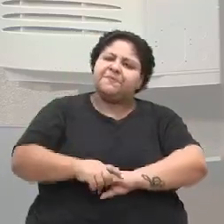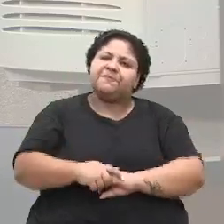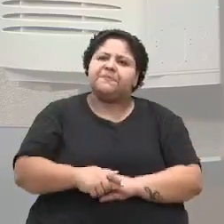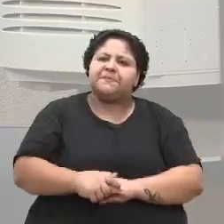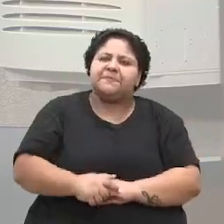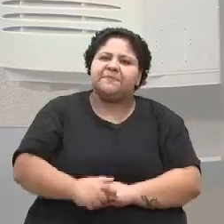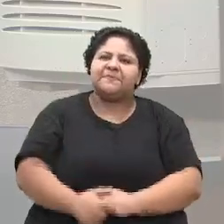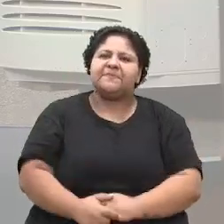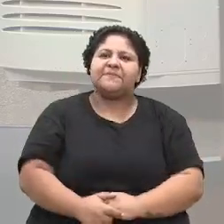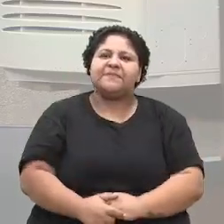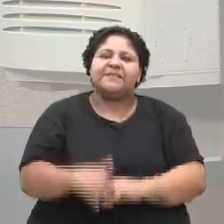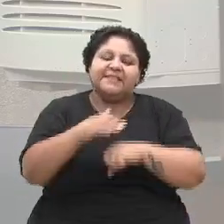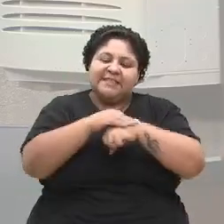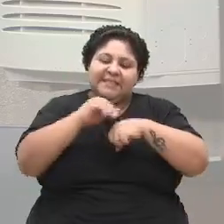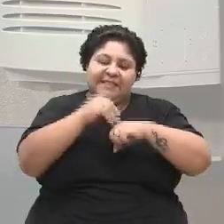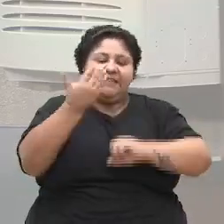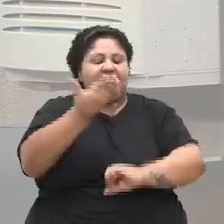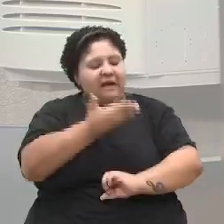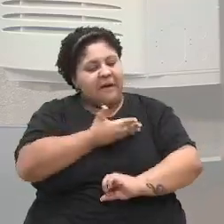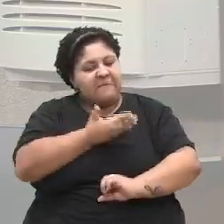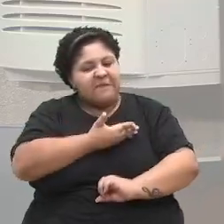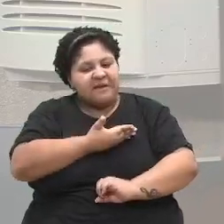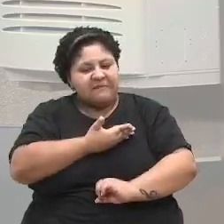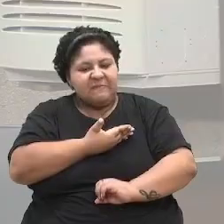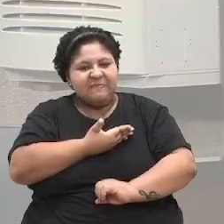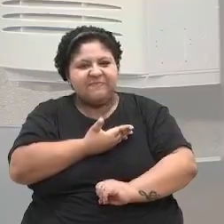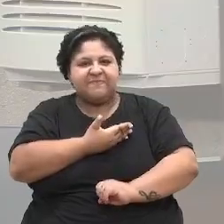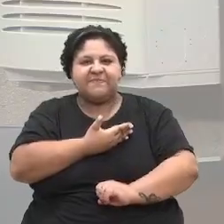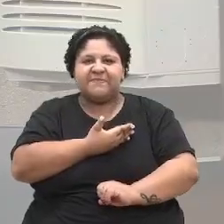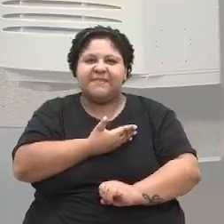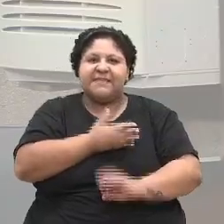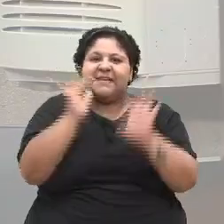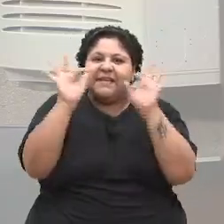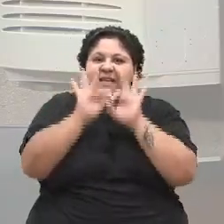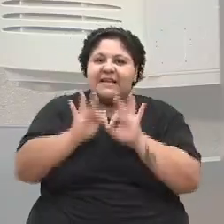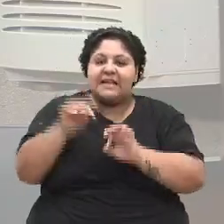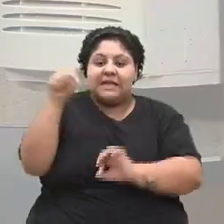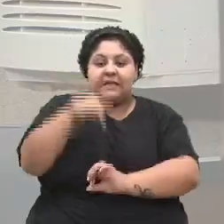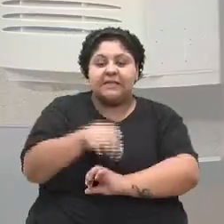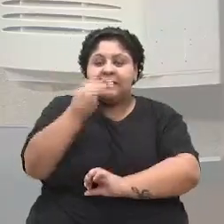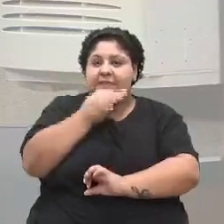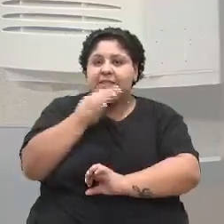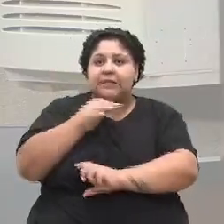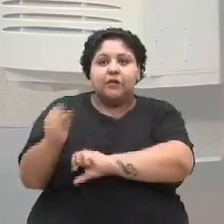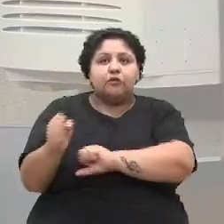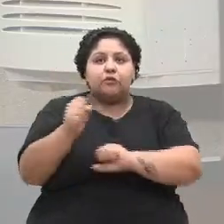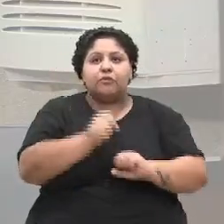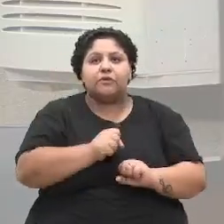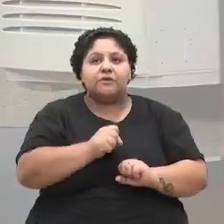a este querido amigo. E é uma alegria para Caxias do Sul poder